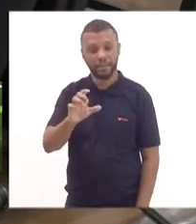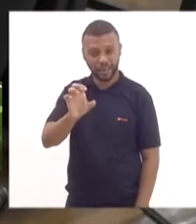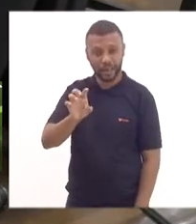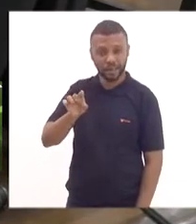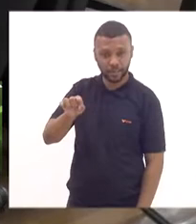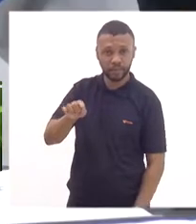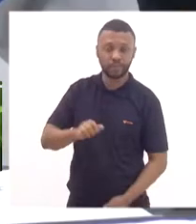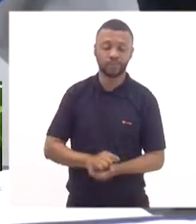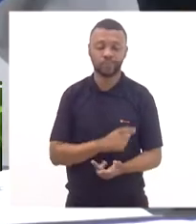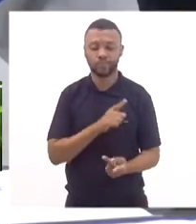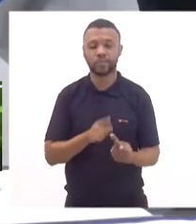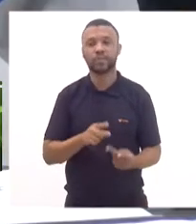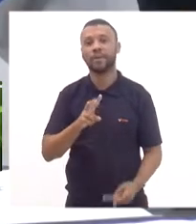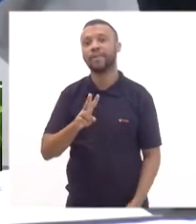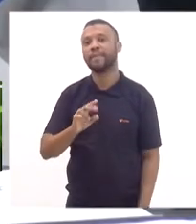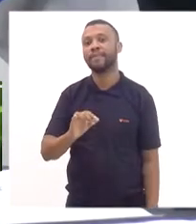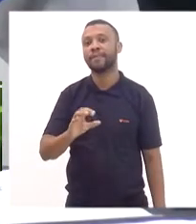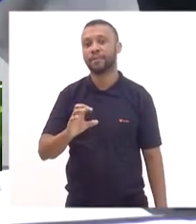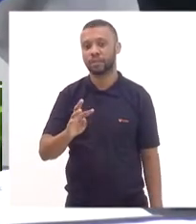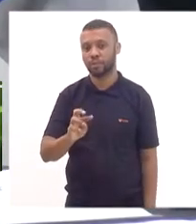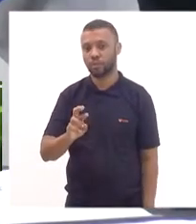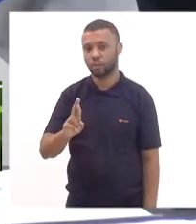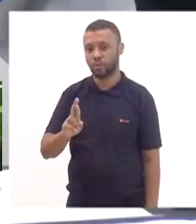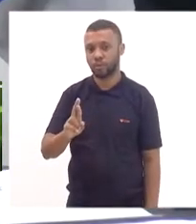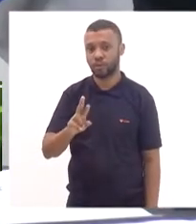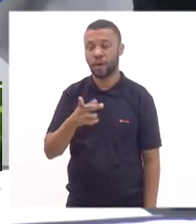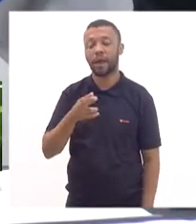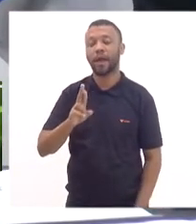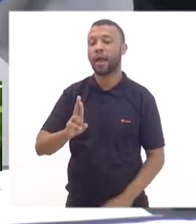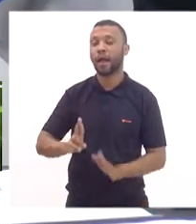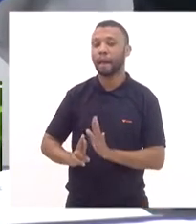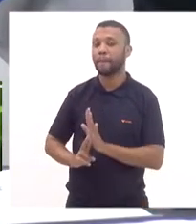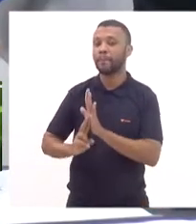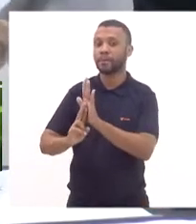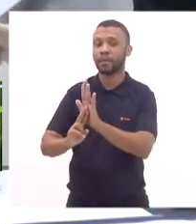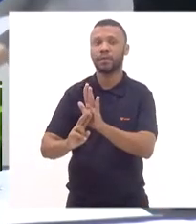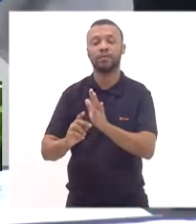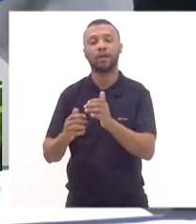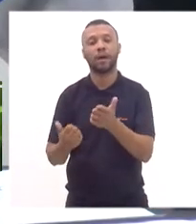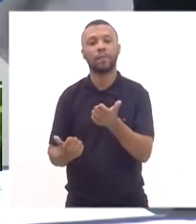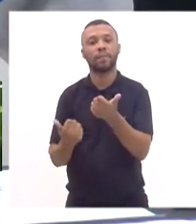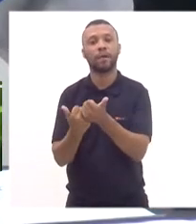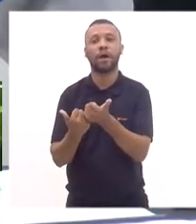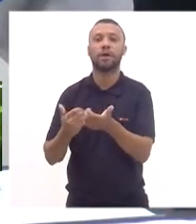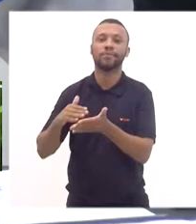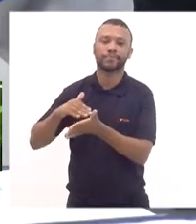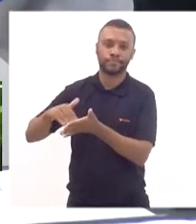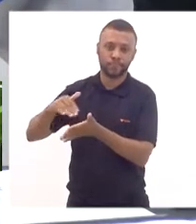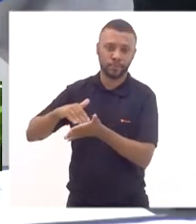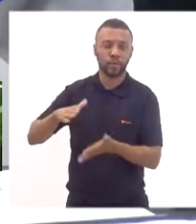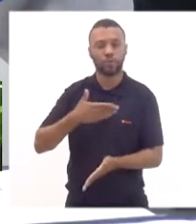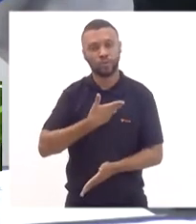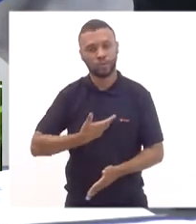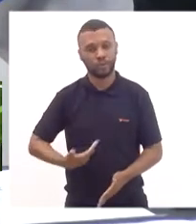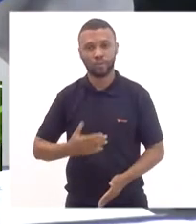do Vitor Grangeiro, representando a assessoria do gabinete do